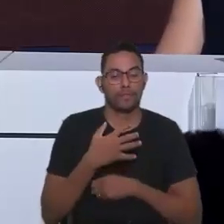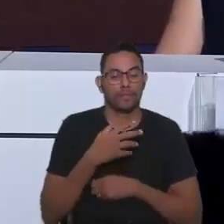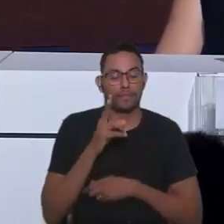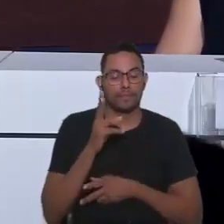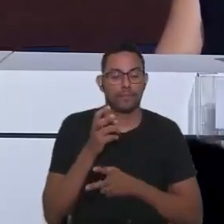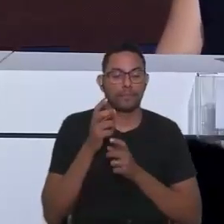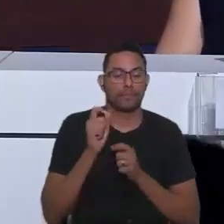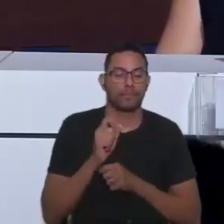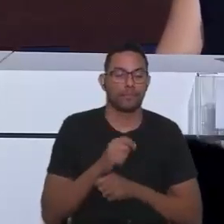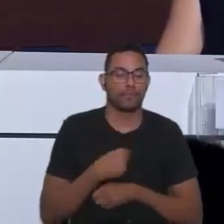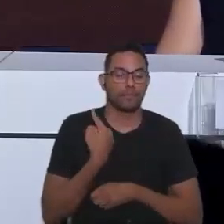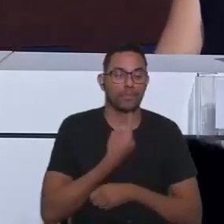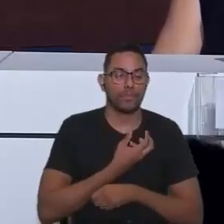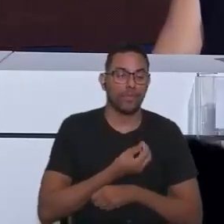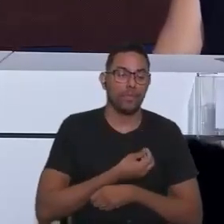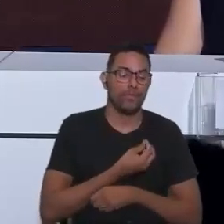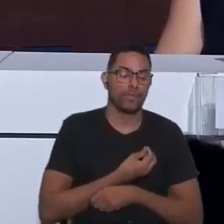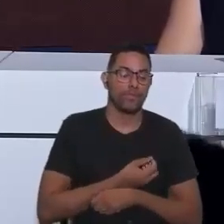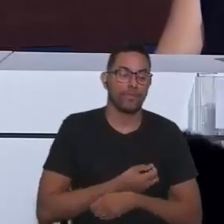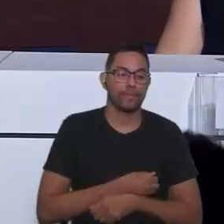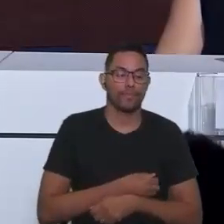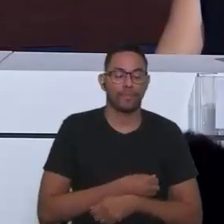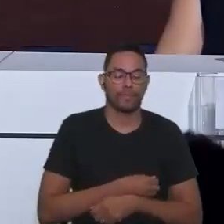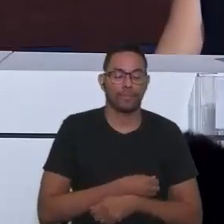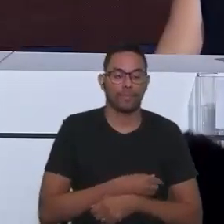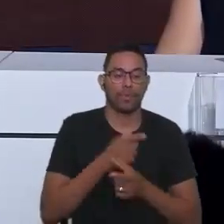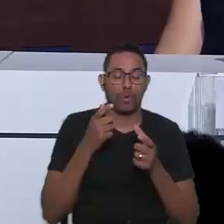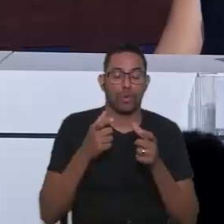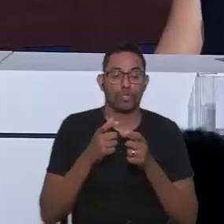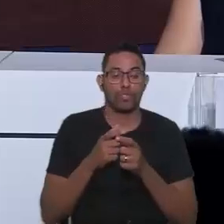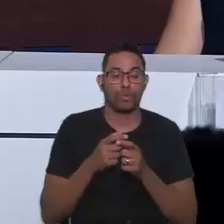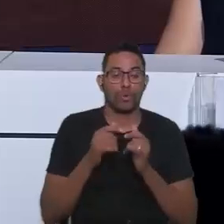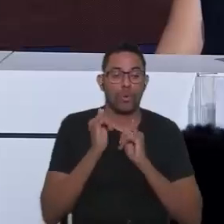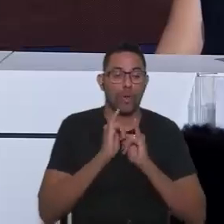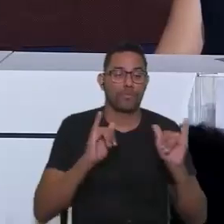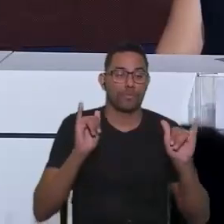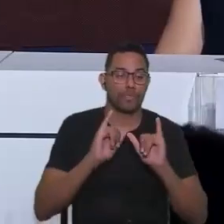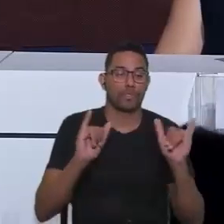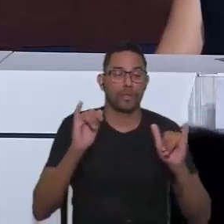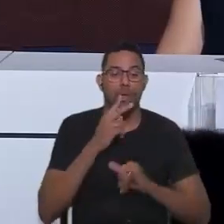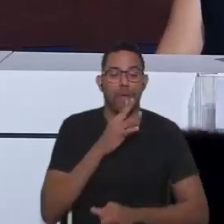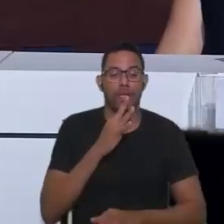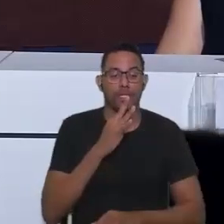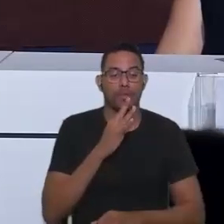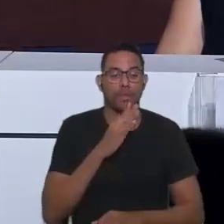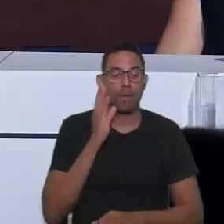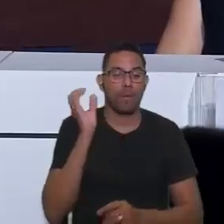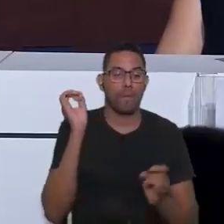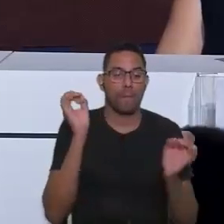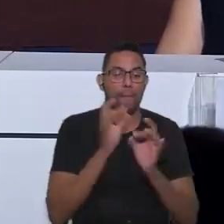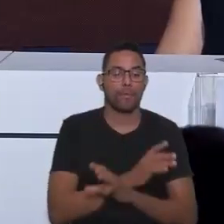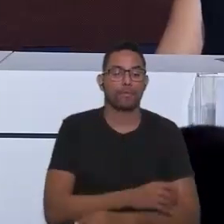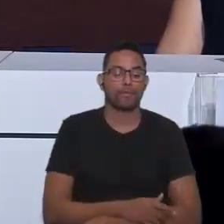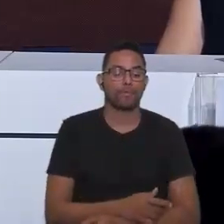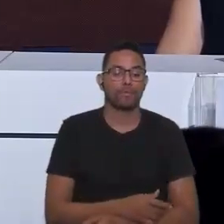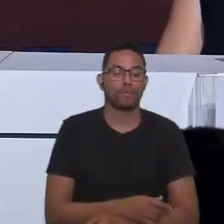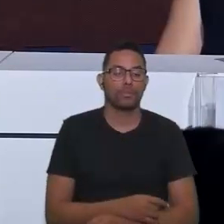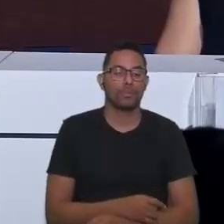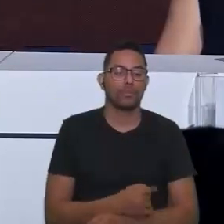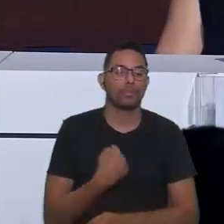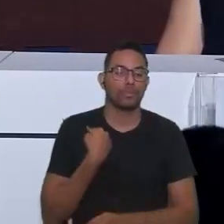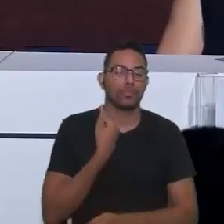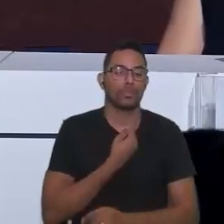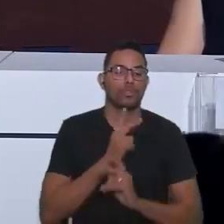que nós vivemos um tempo onde a informação e o conhecimento seria suficiente para